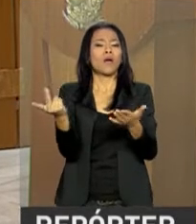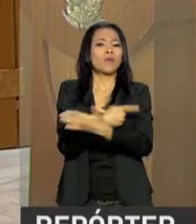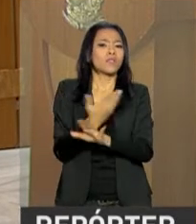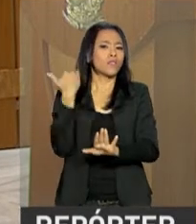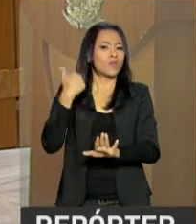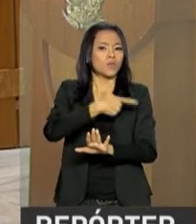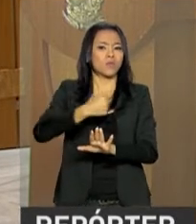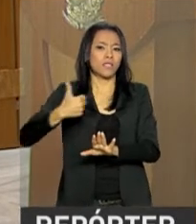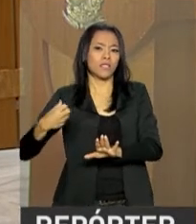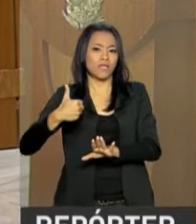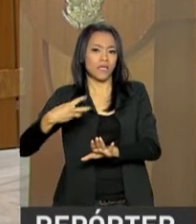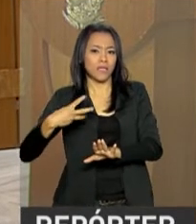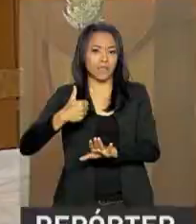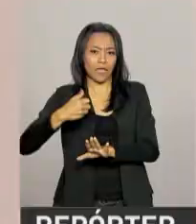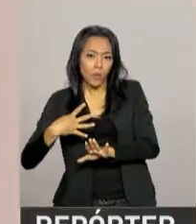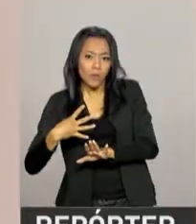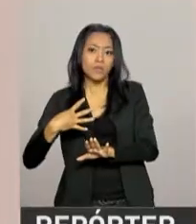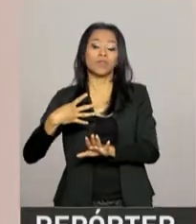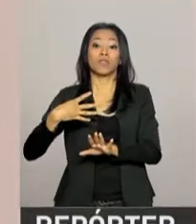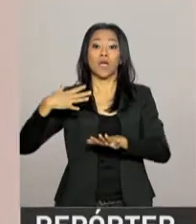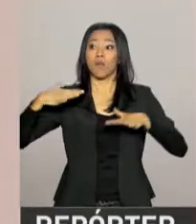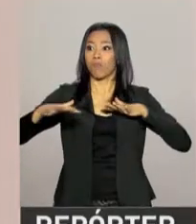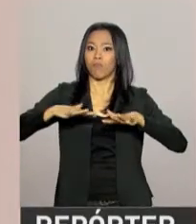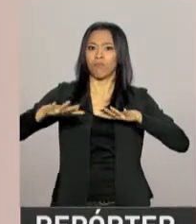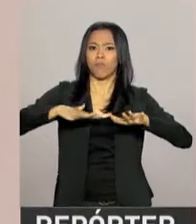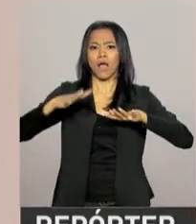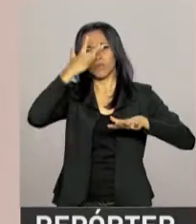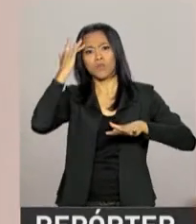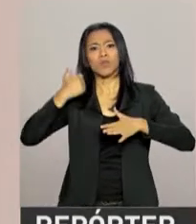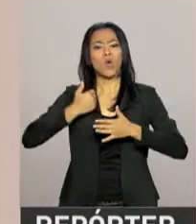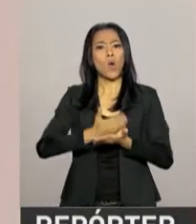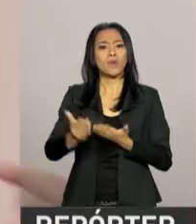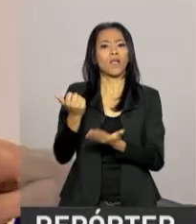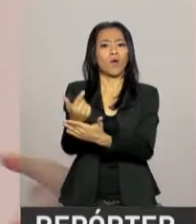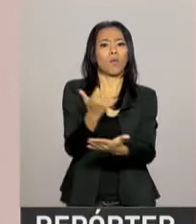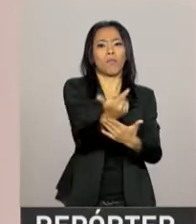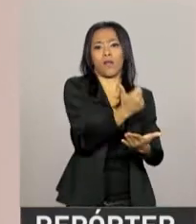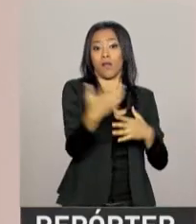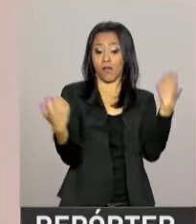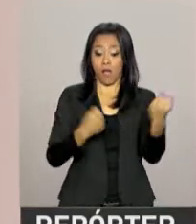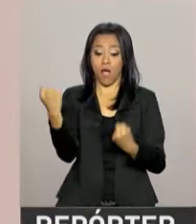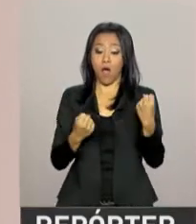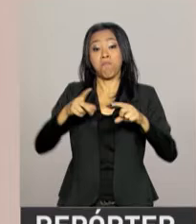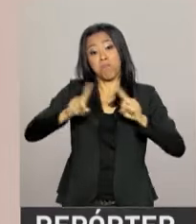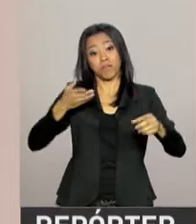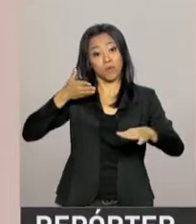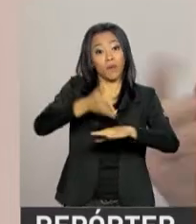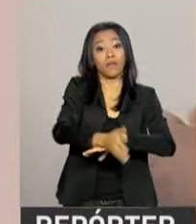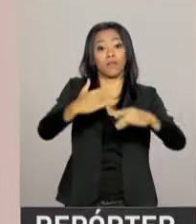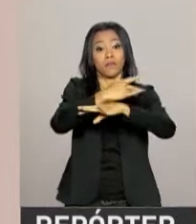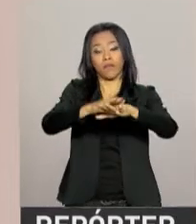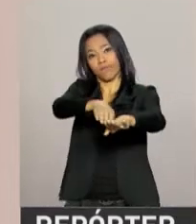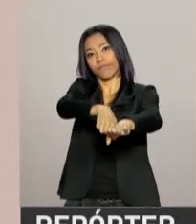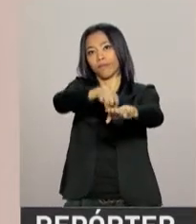foi porque interessante as pessoas conseguiram adquirir seu carro mas já adquirir seu carro entra no trânsito nas grandes cidades e